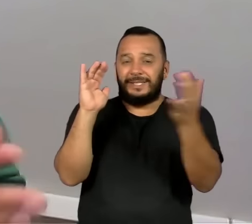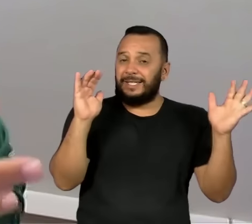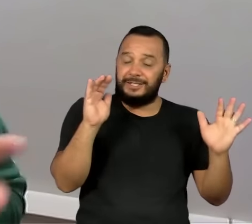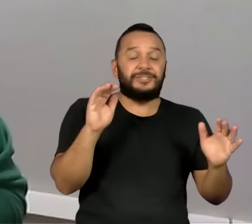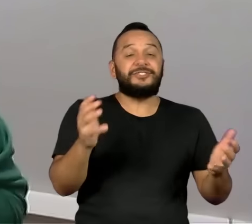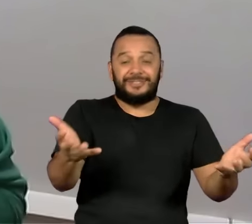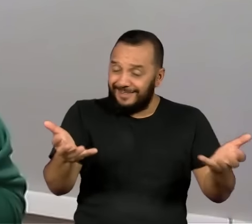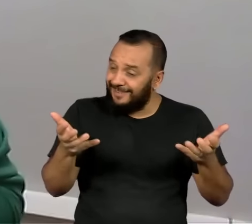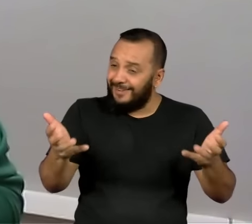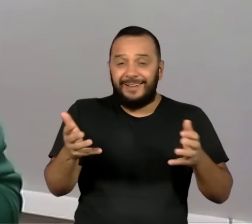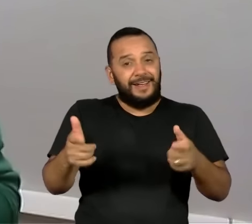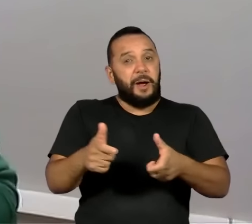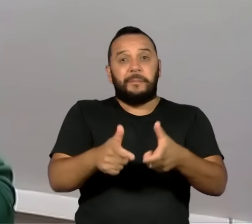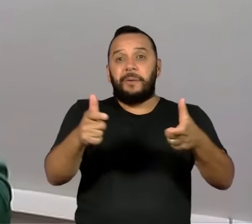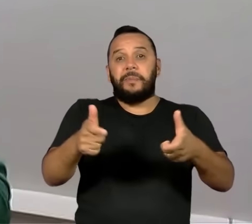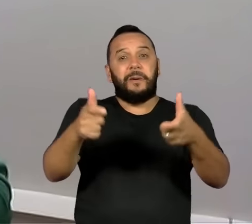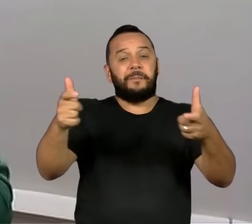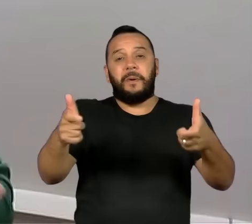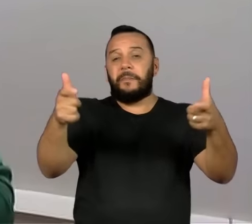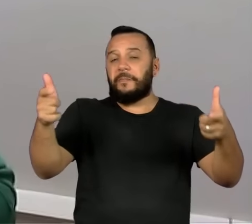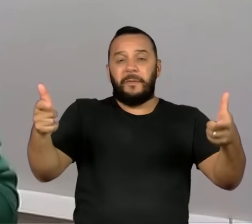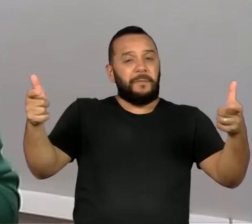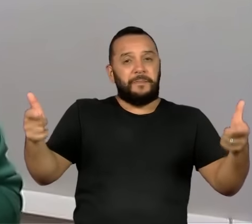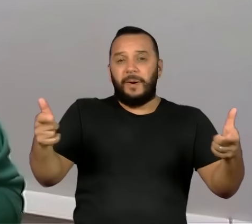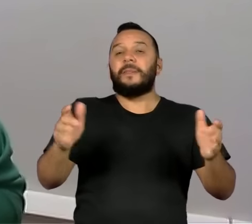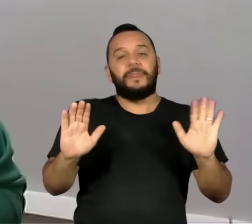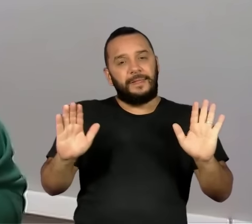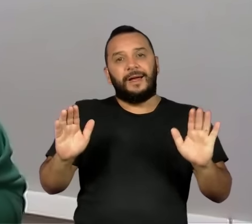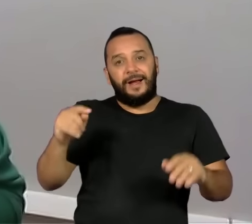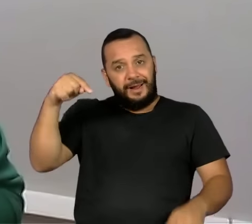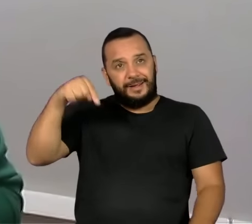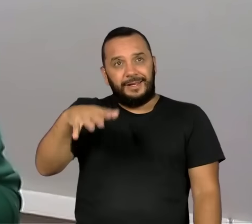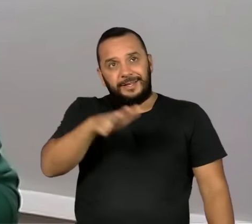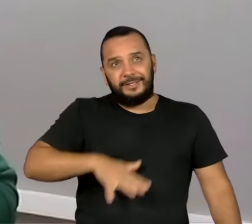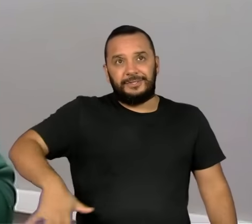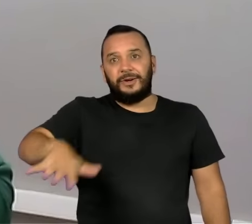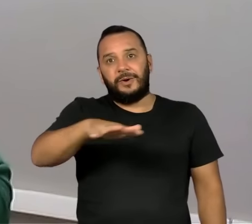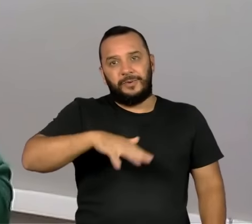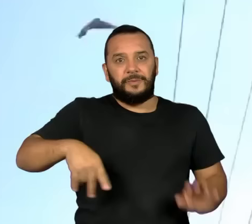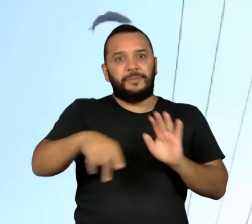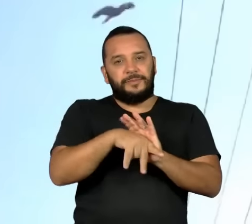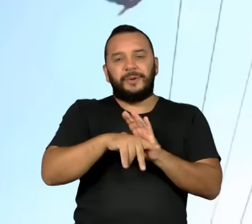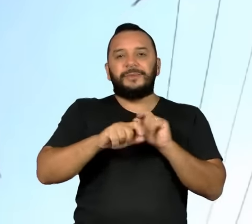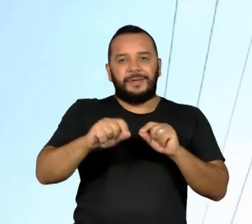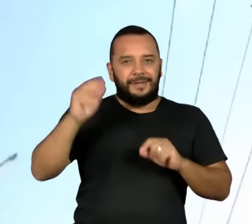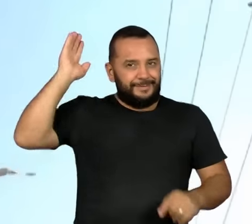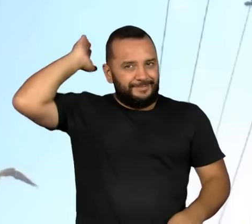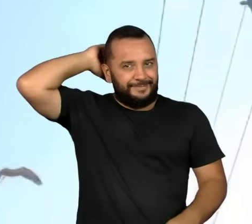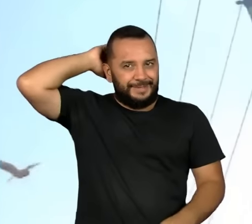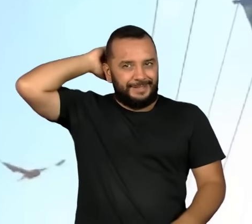número de espécimes de arara juba ocupando aqui a região metropolitana de Belém.